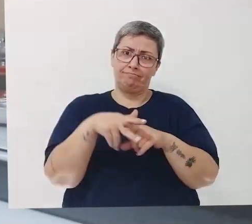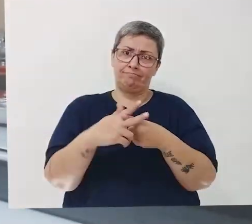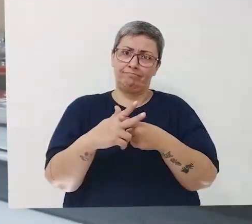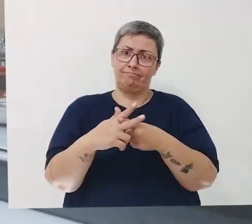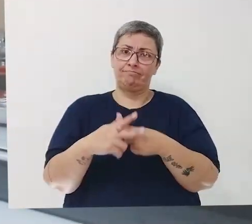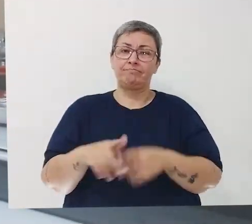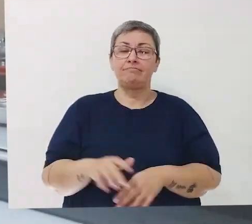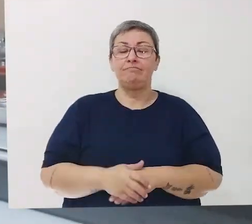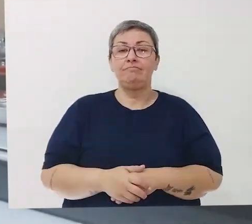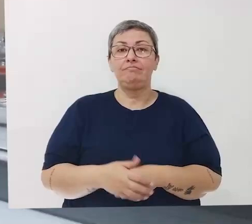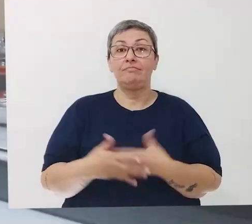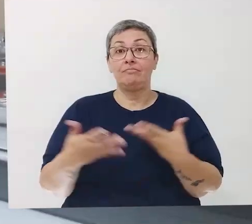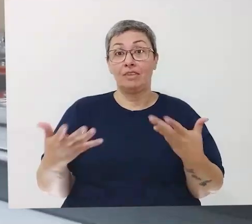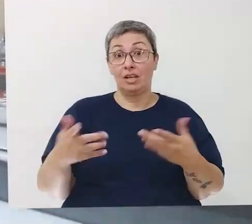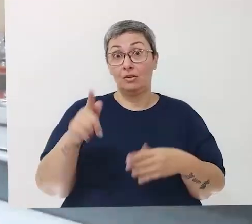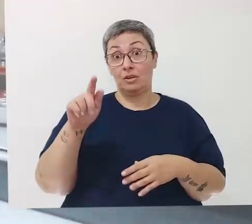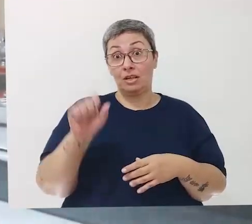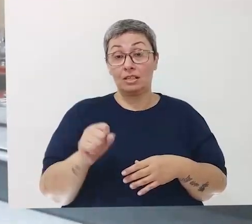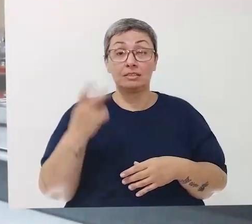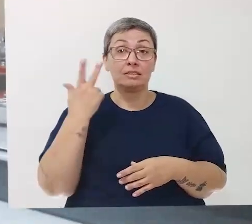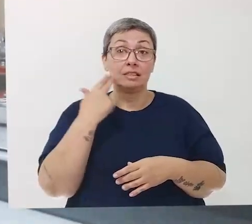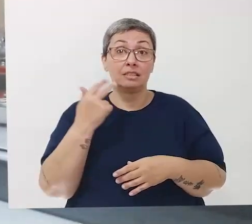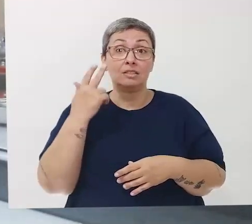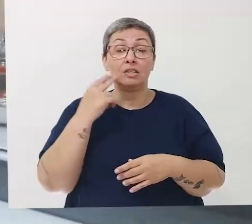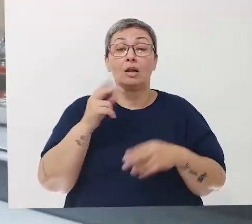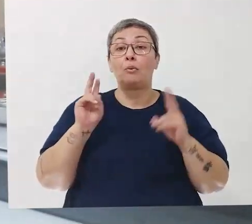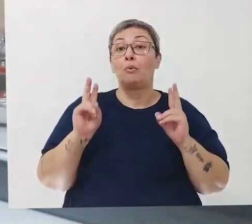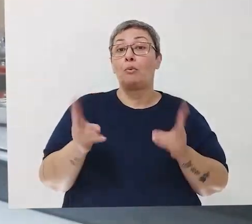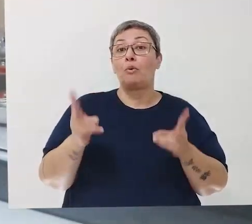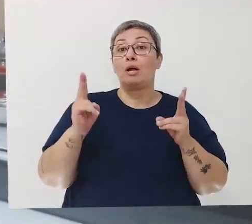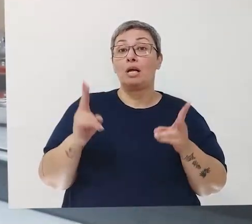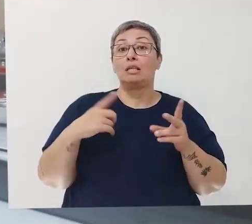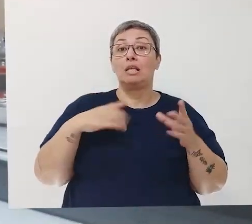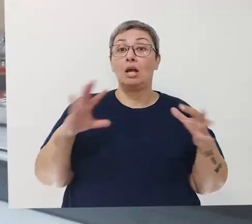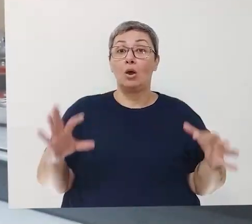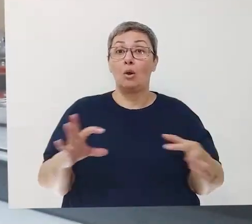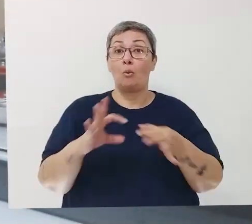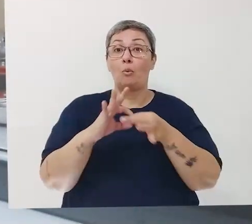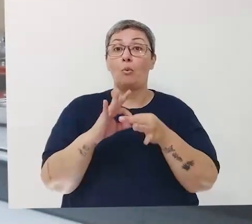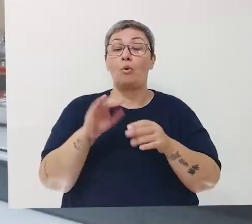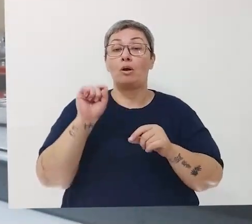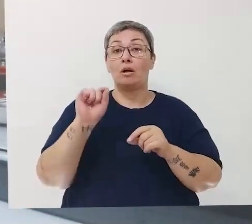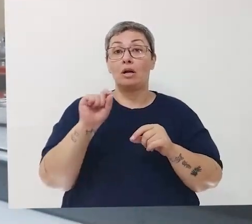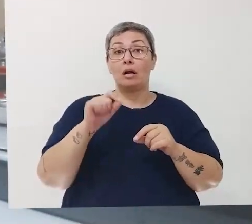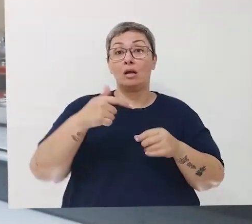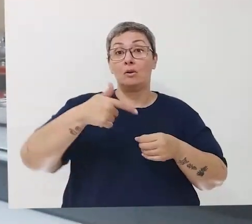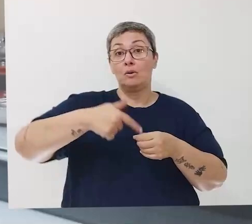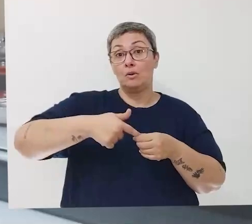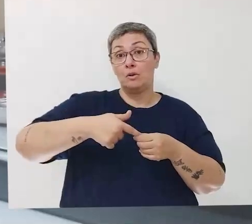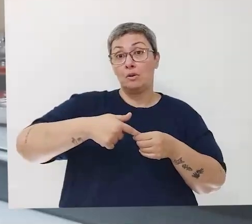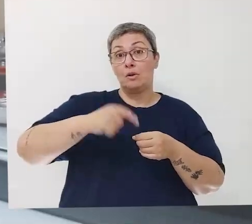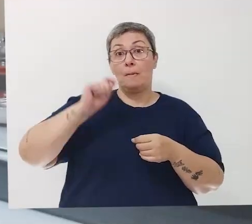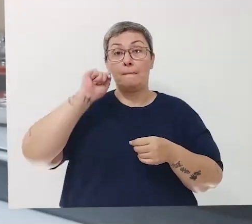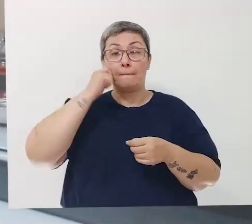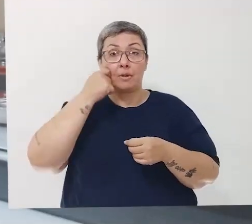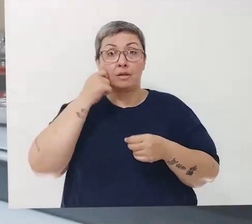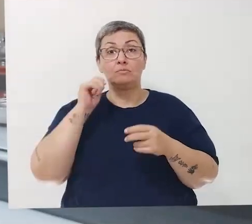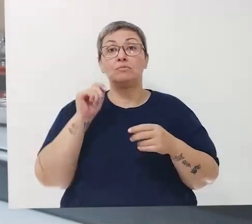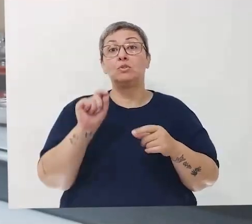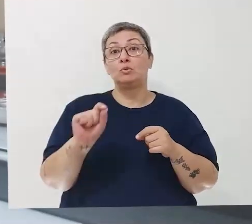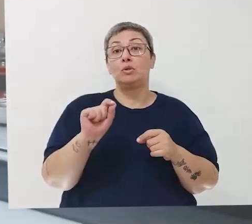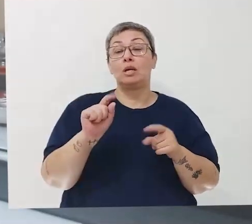manutenção. O gás natural sempre está associado ao petróleo,